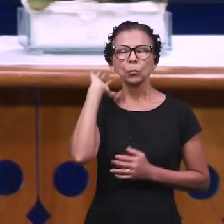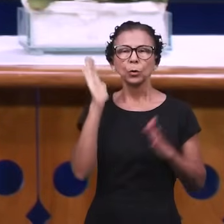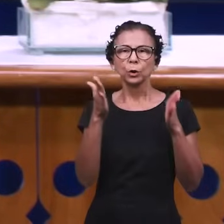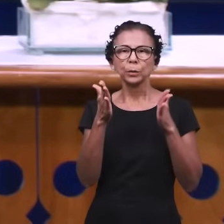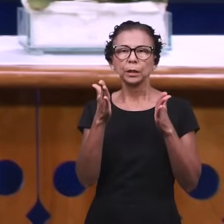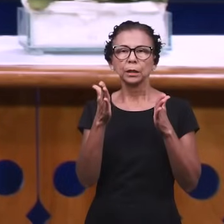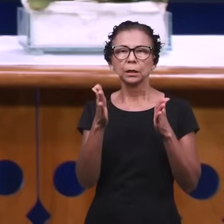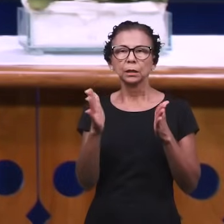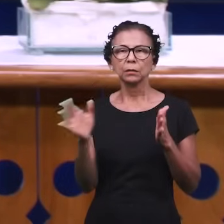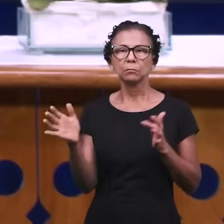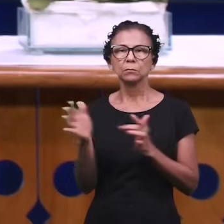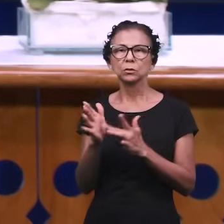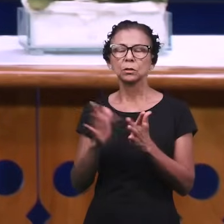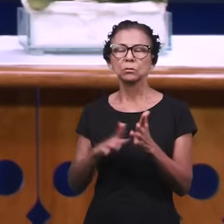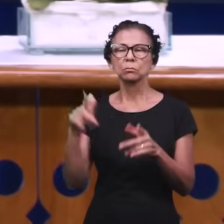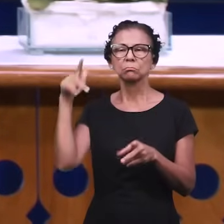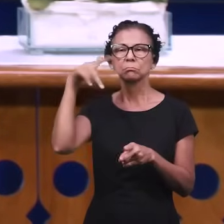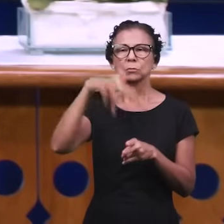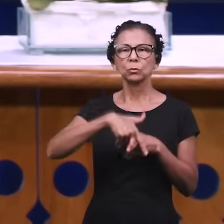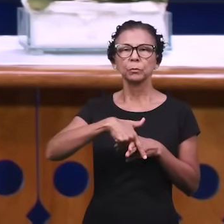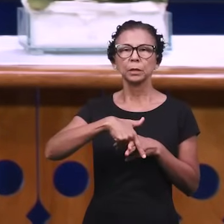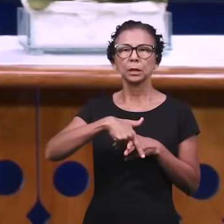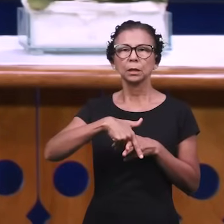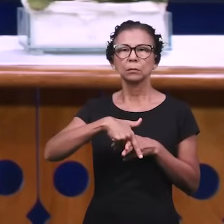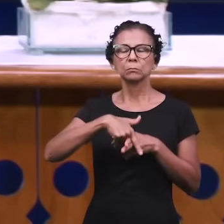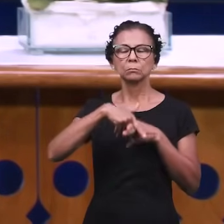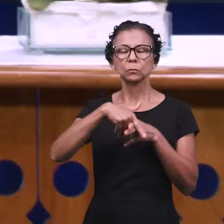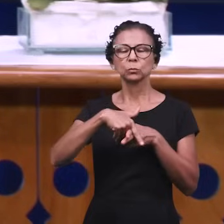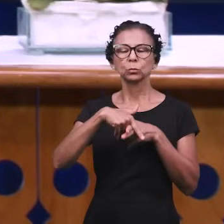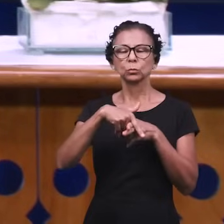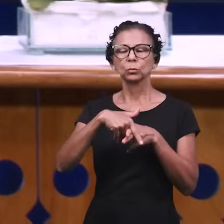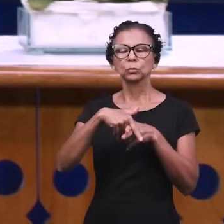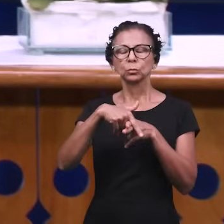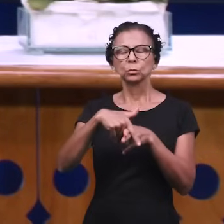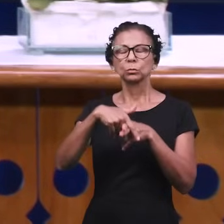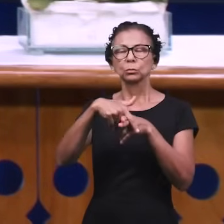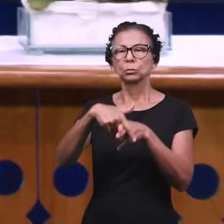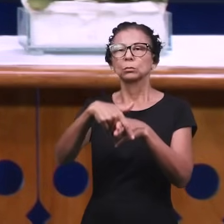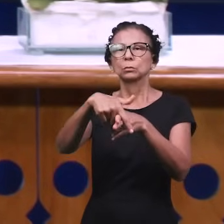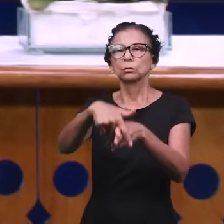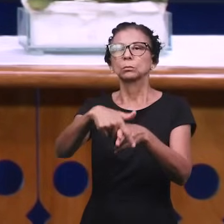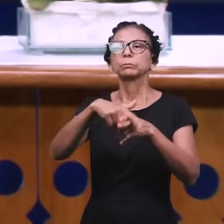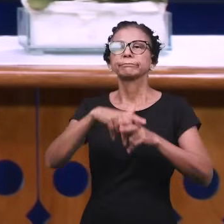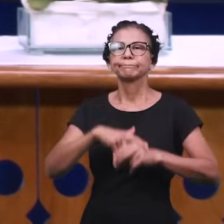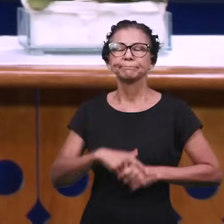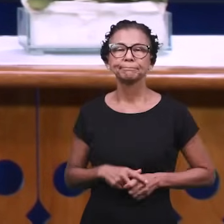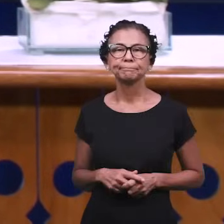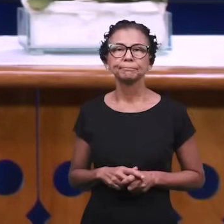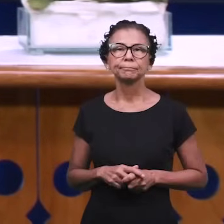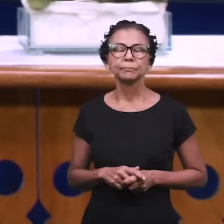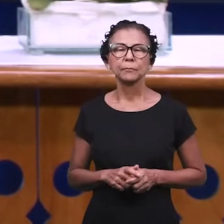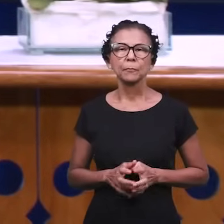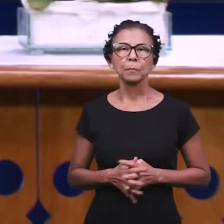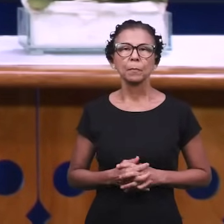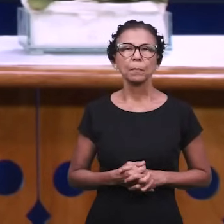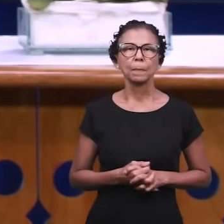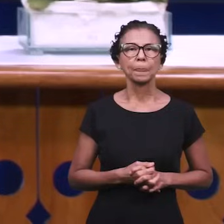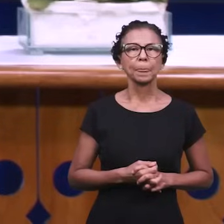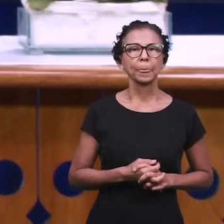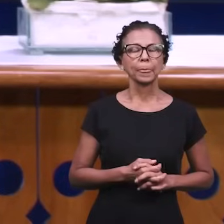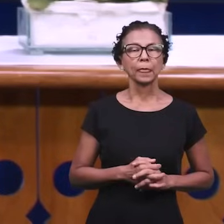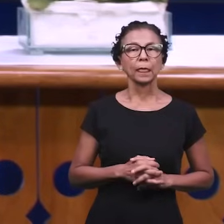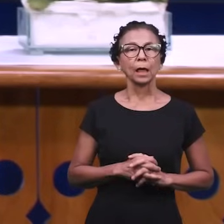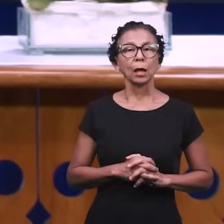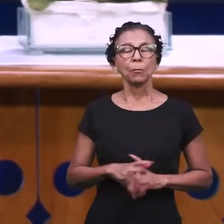as escrituras, que dizia que ele viria montado no jumentinho, filho de jumenta. Mas quando